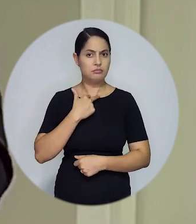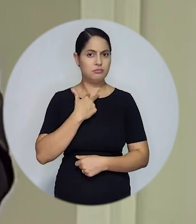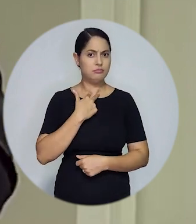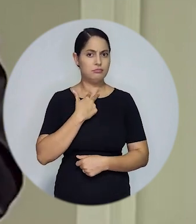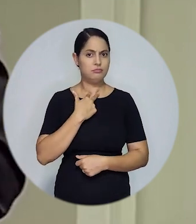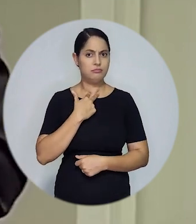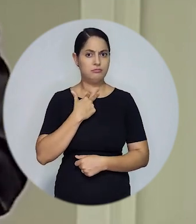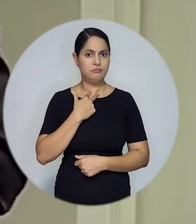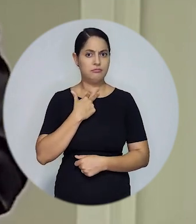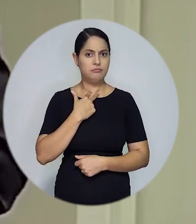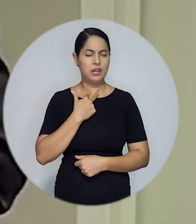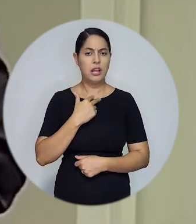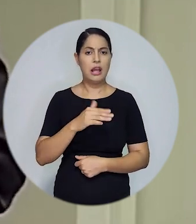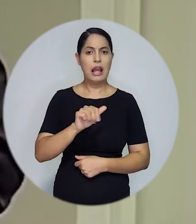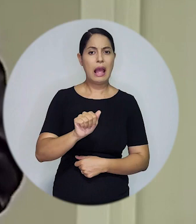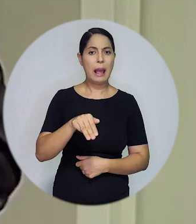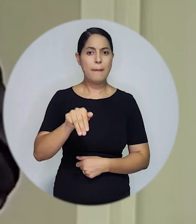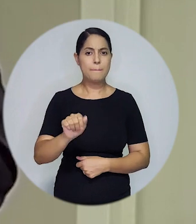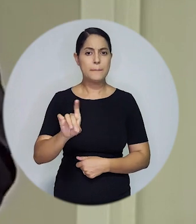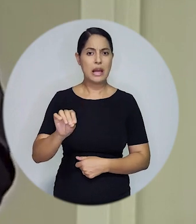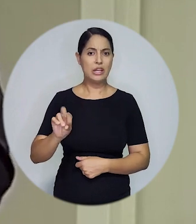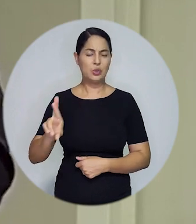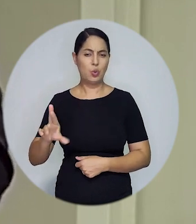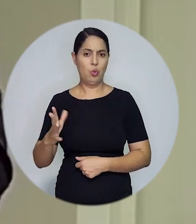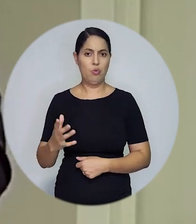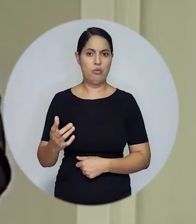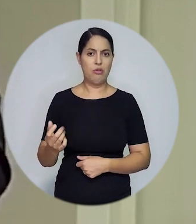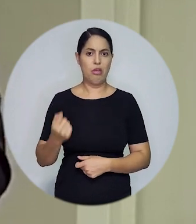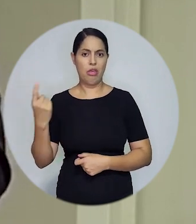Os episódios que vêm acontecendo no país